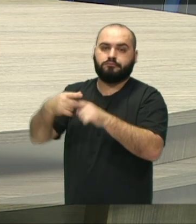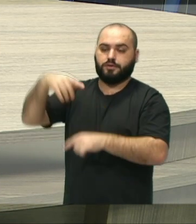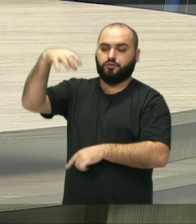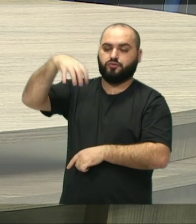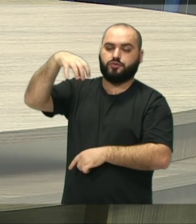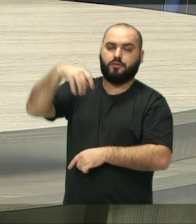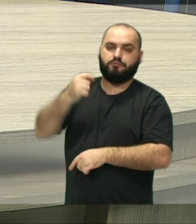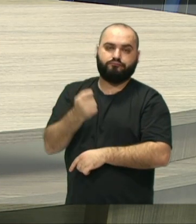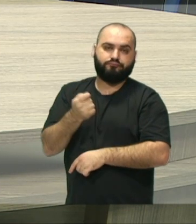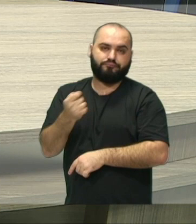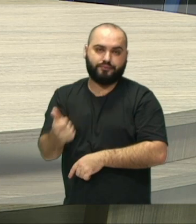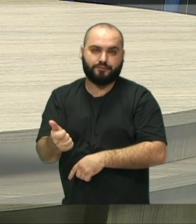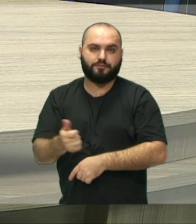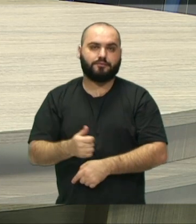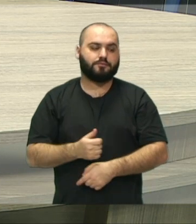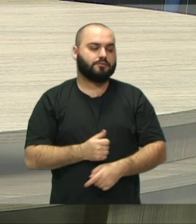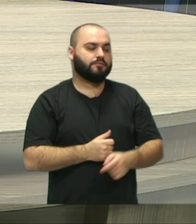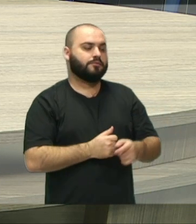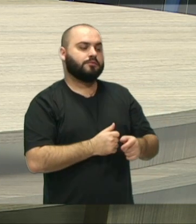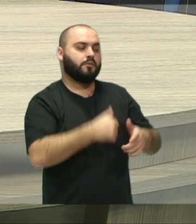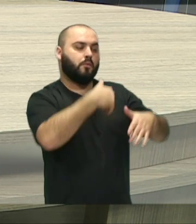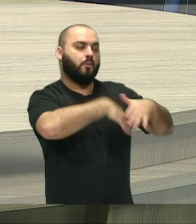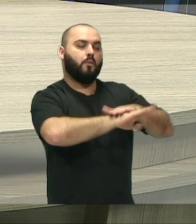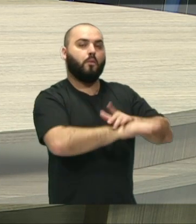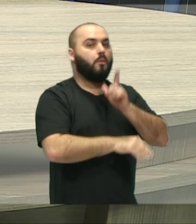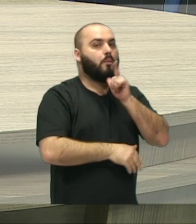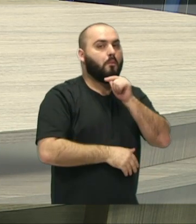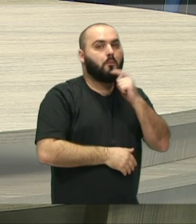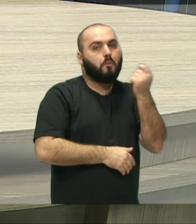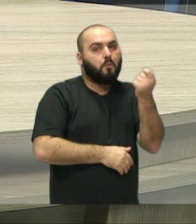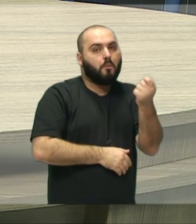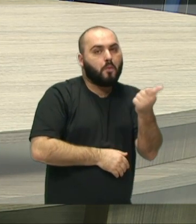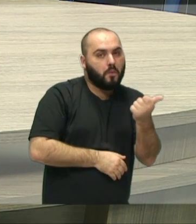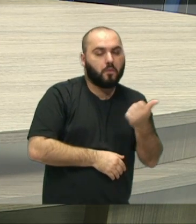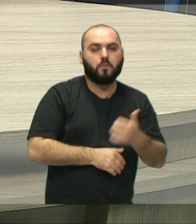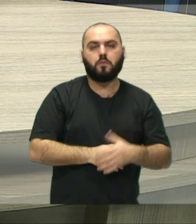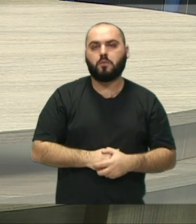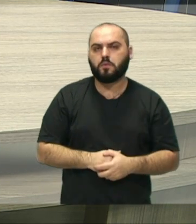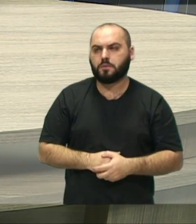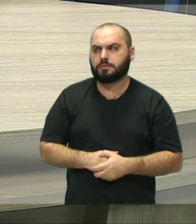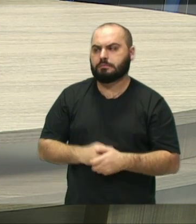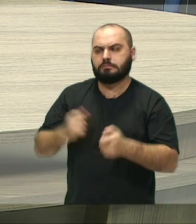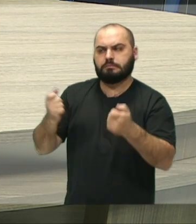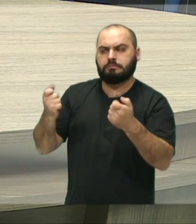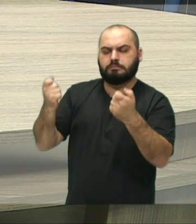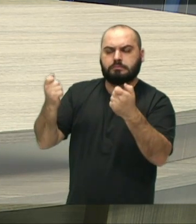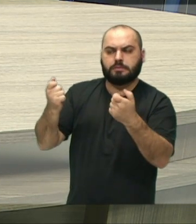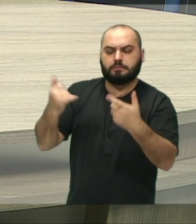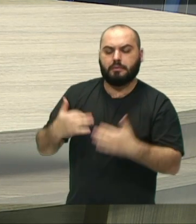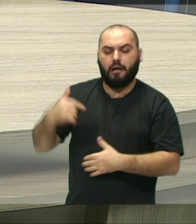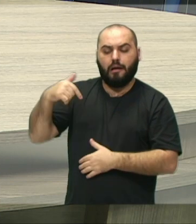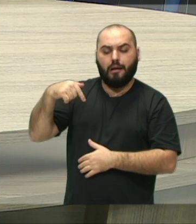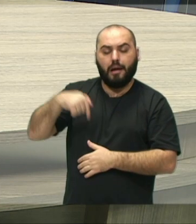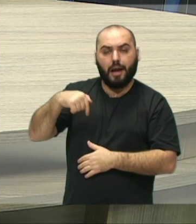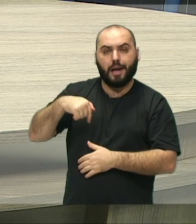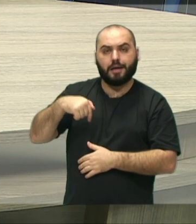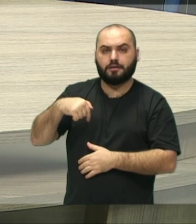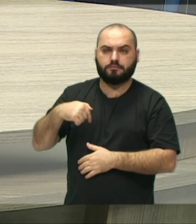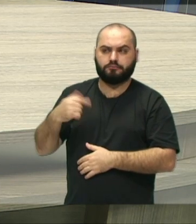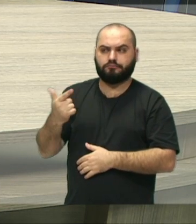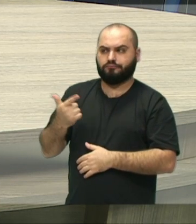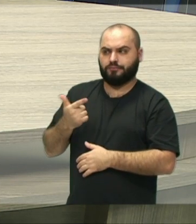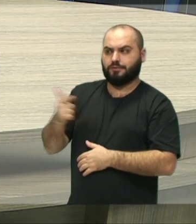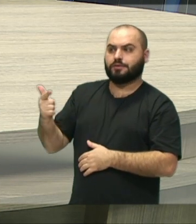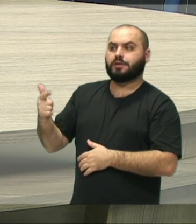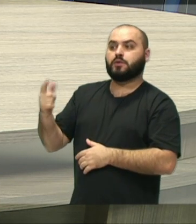pouca água nos reservatórios. Como é que estamos nós aqui, apesar de nós não vivermos